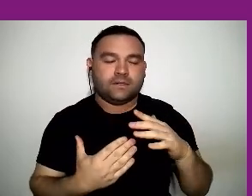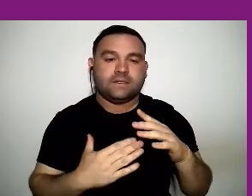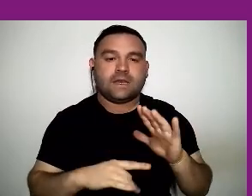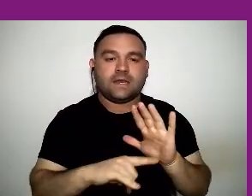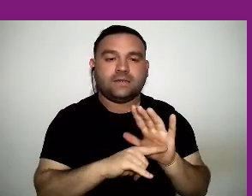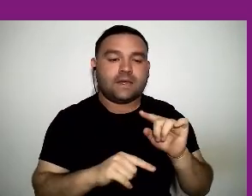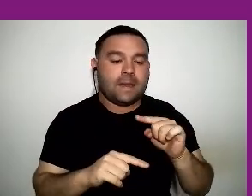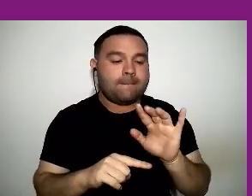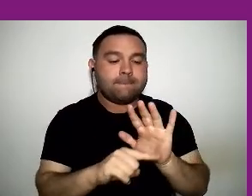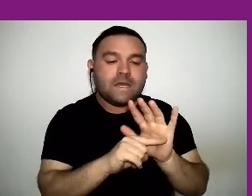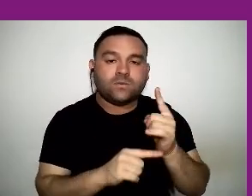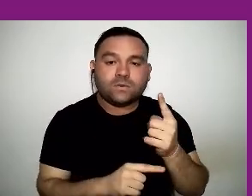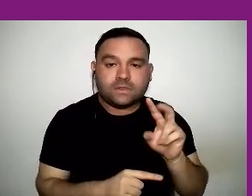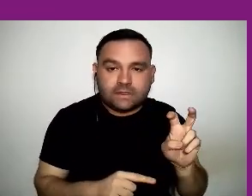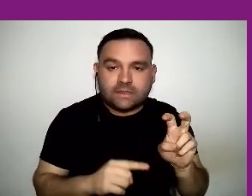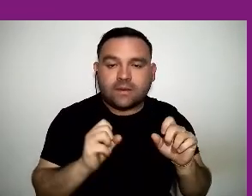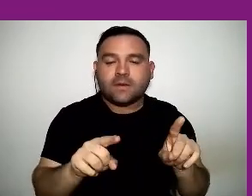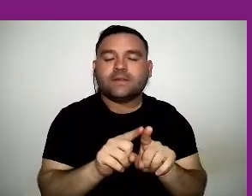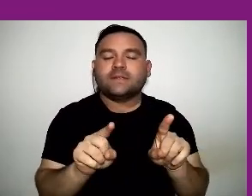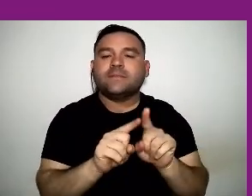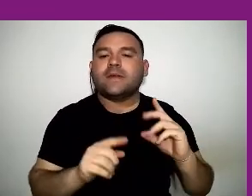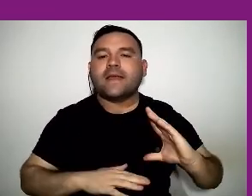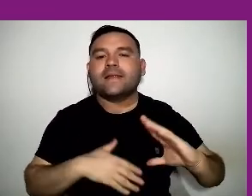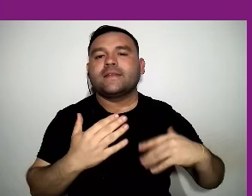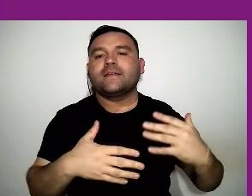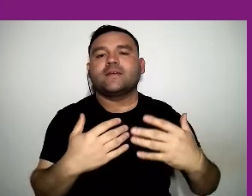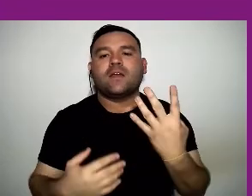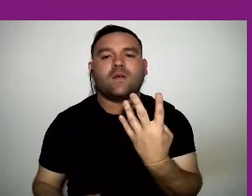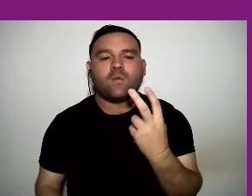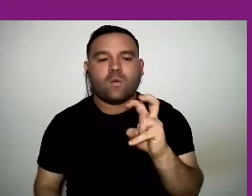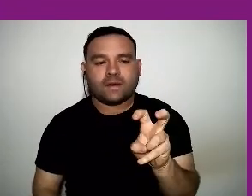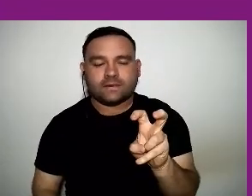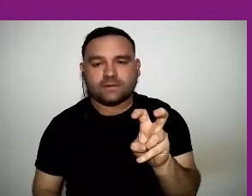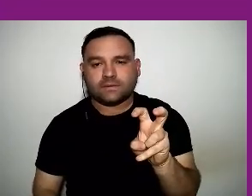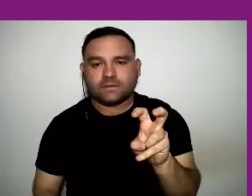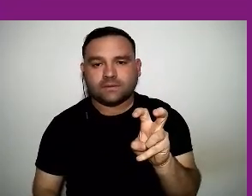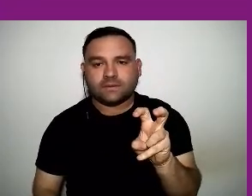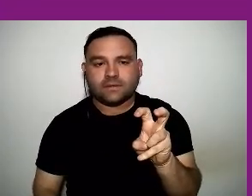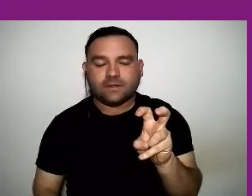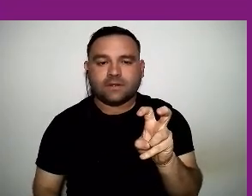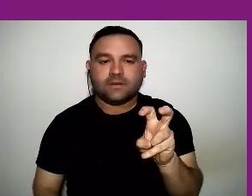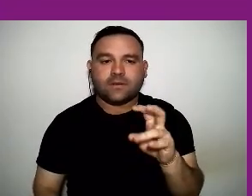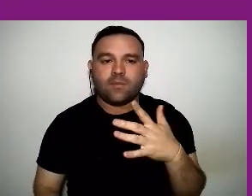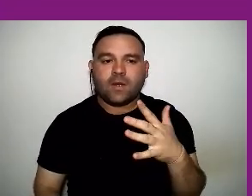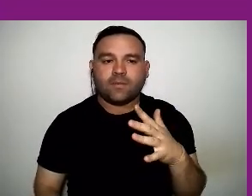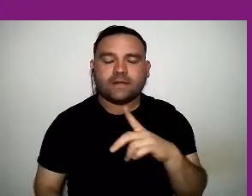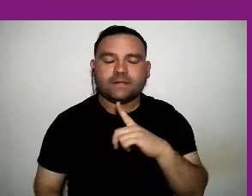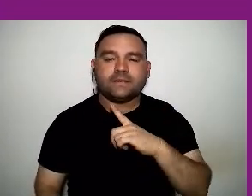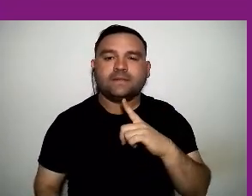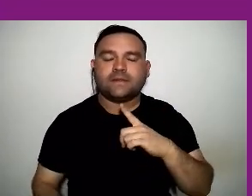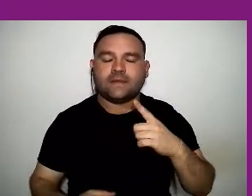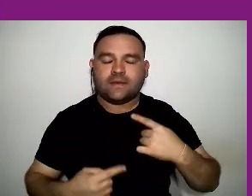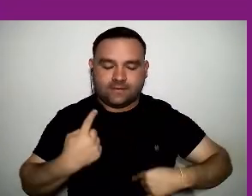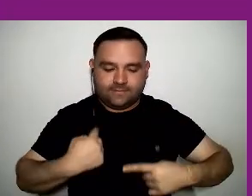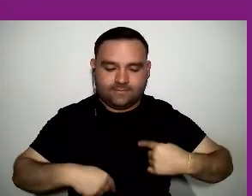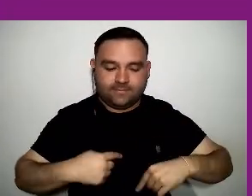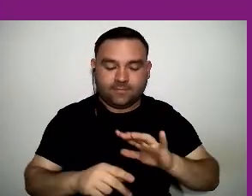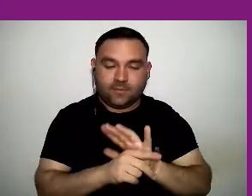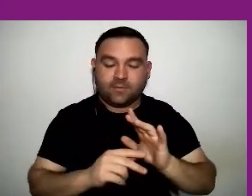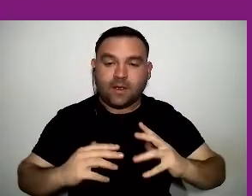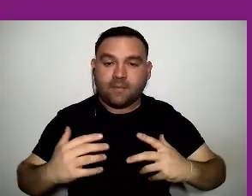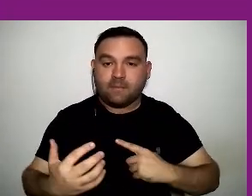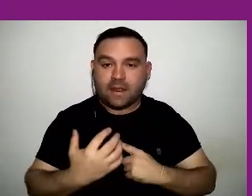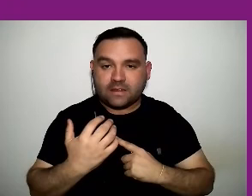negativa de menos 15, podendo chegar, por conseguinte, a 45 centímetros de água de pressão transpulmonar. Então, esse é o